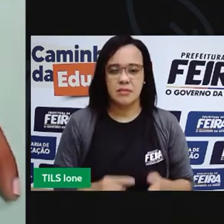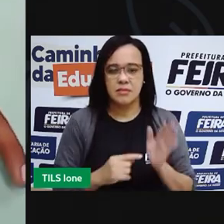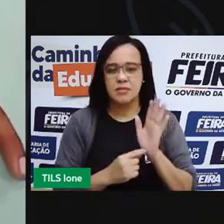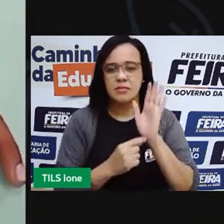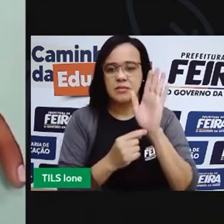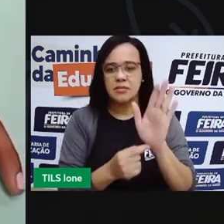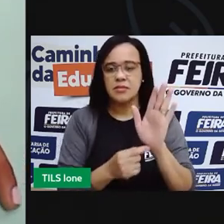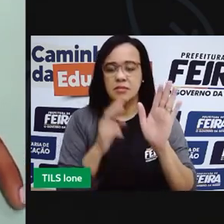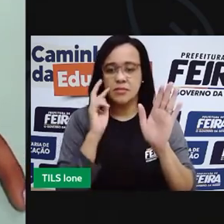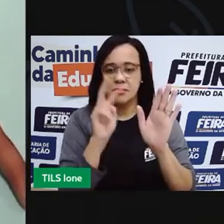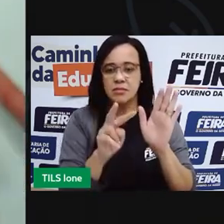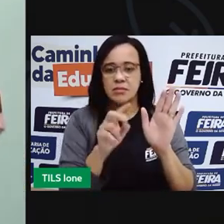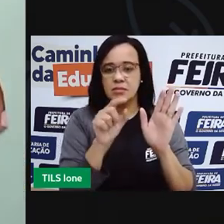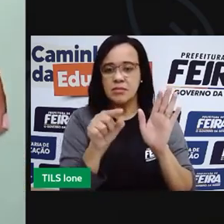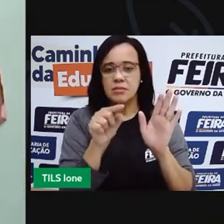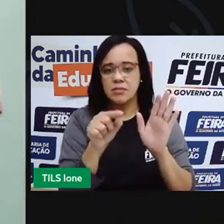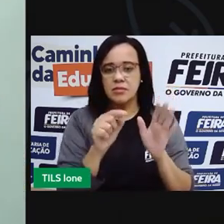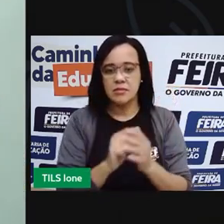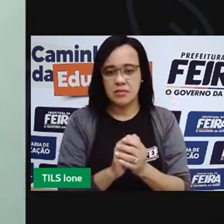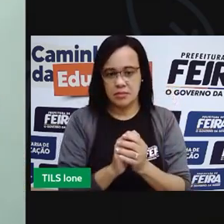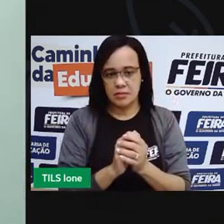ver que agora eu tenho, ó,